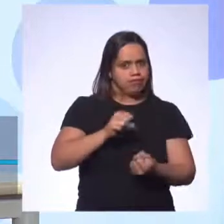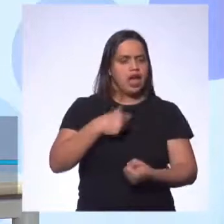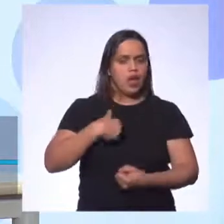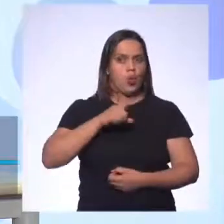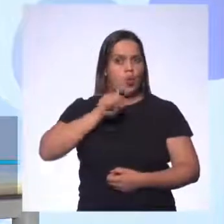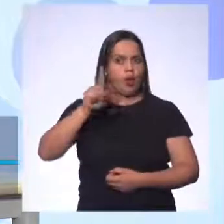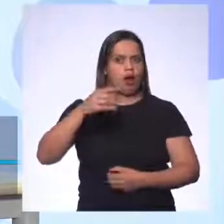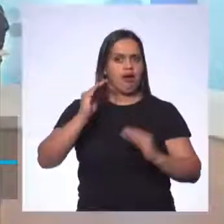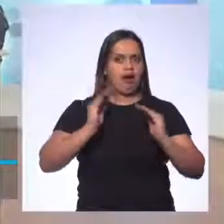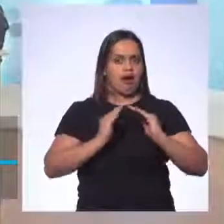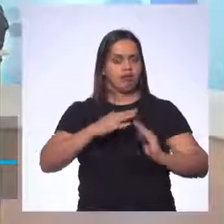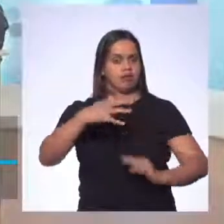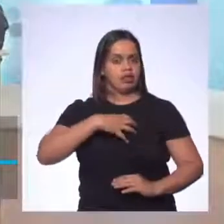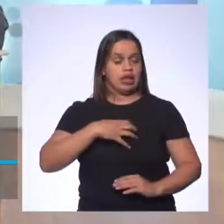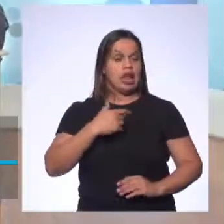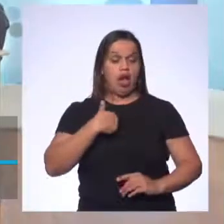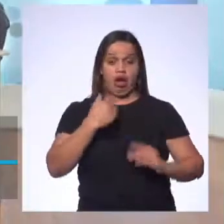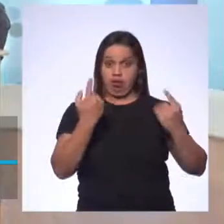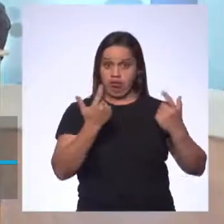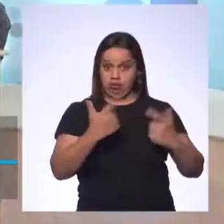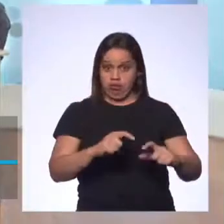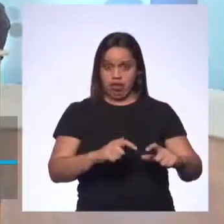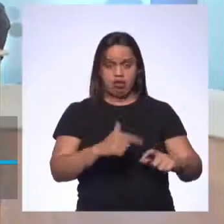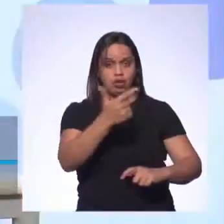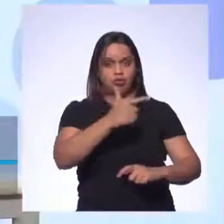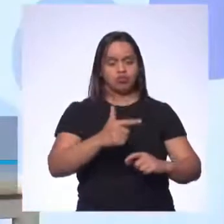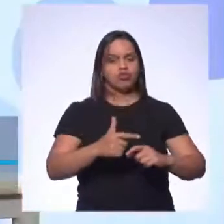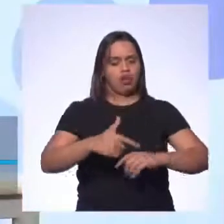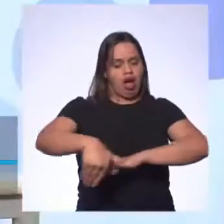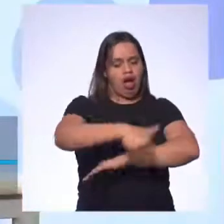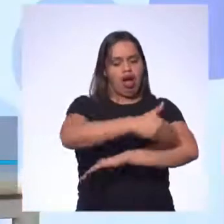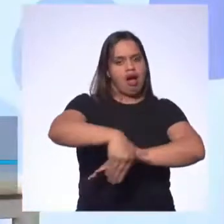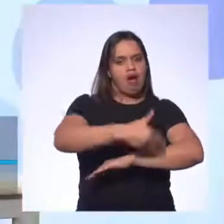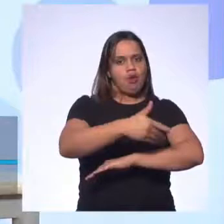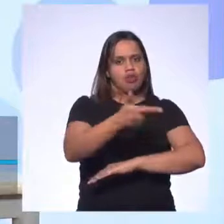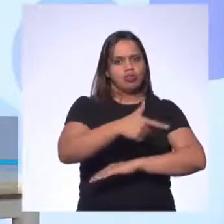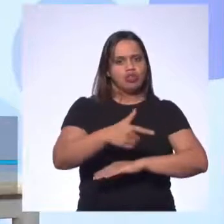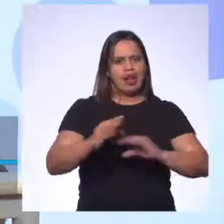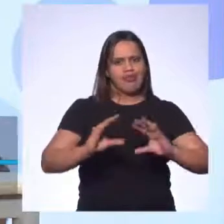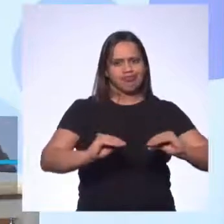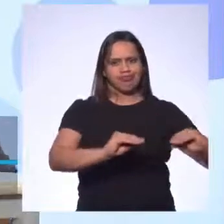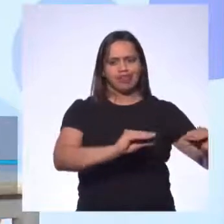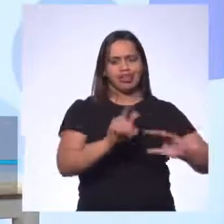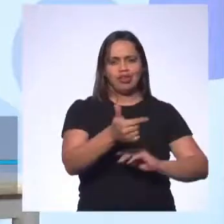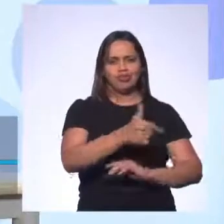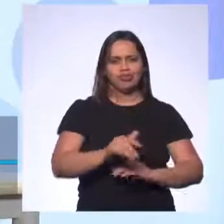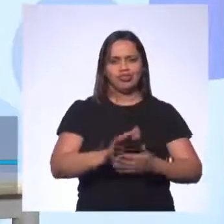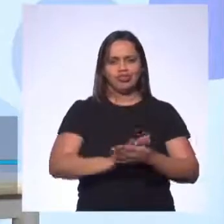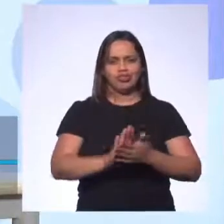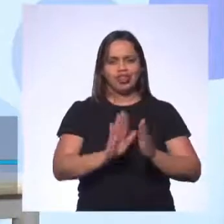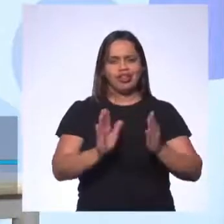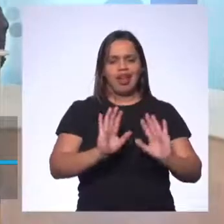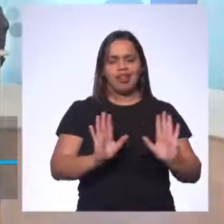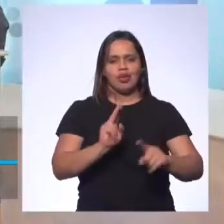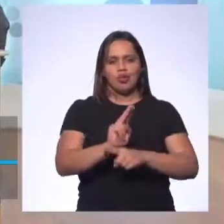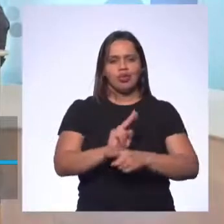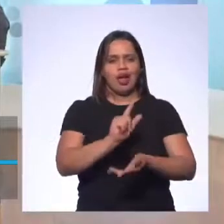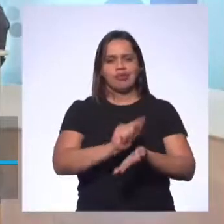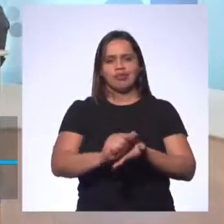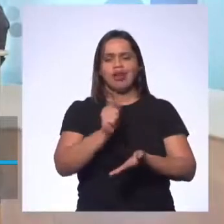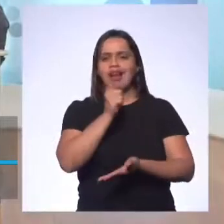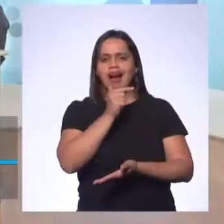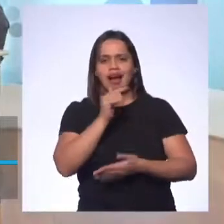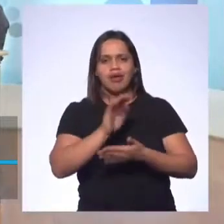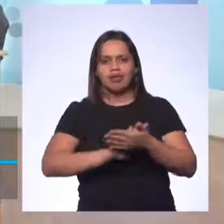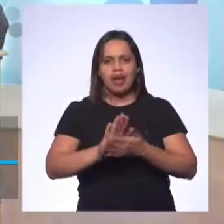bairro não tinha asfalto, não tinha saneamento básico, né, não tinha o esgoto ainda,